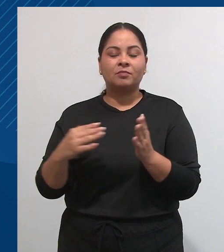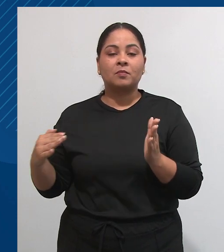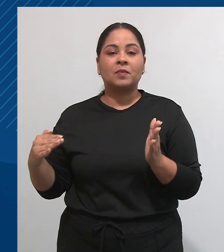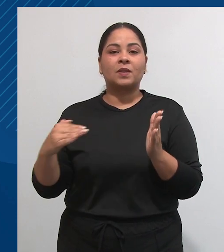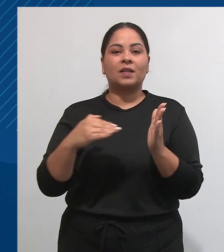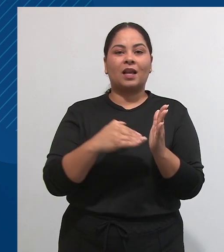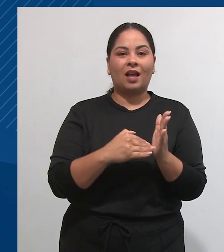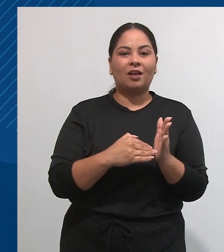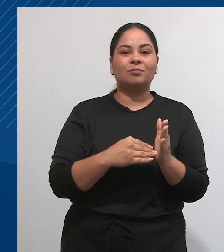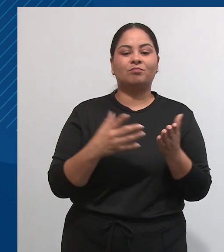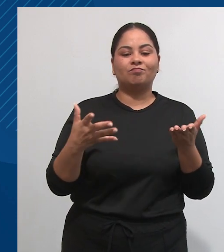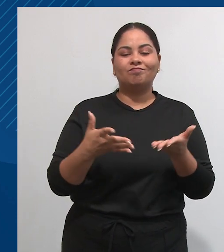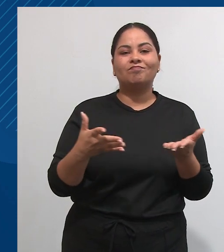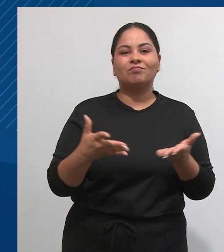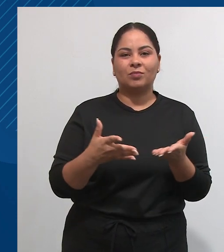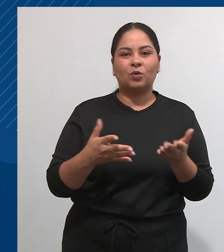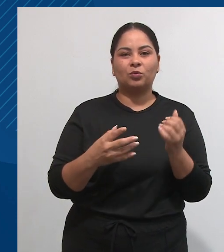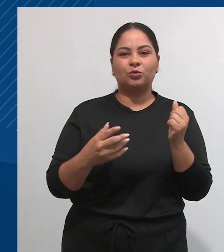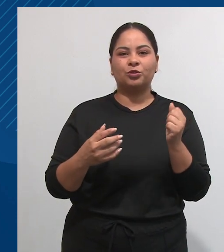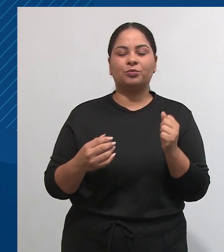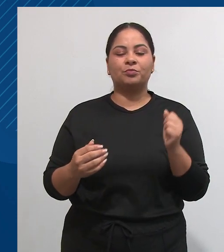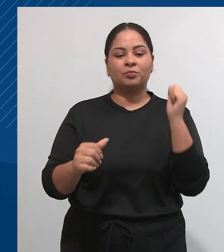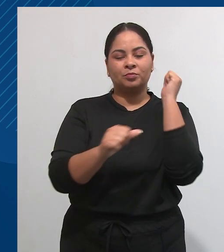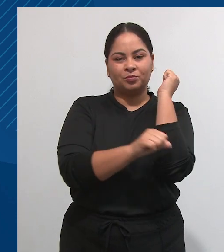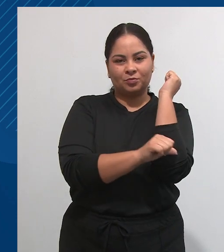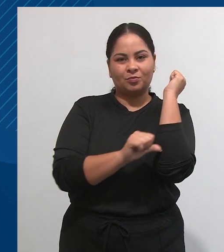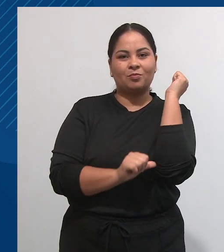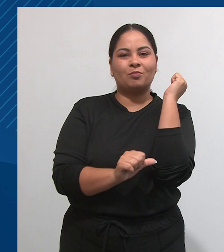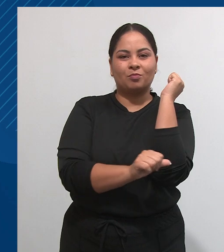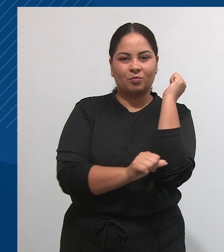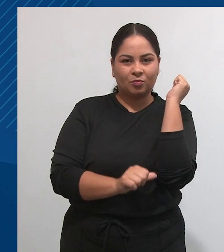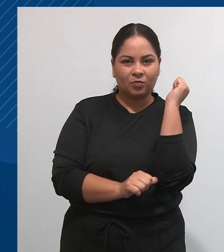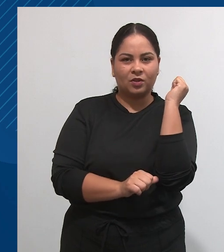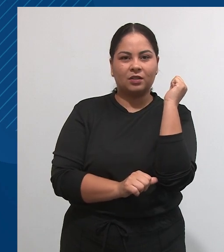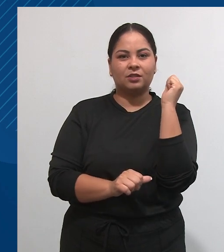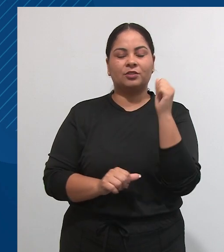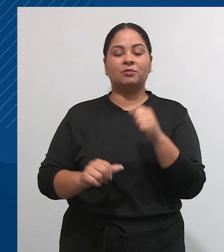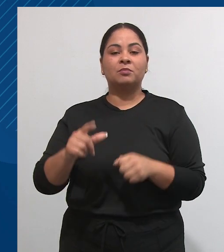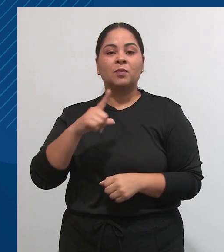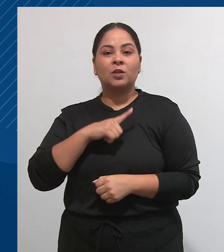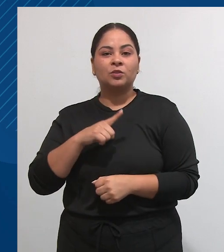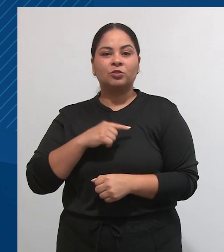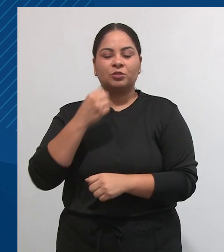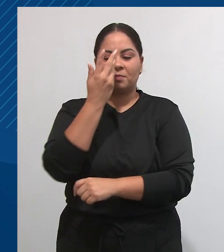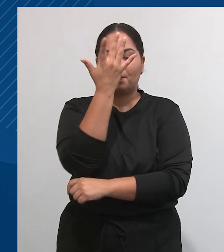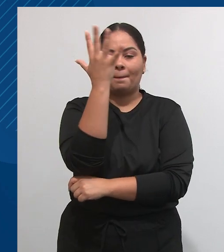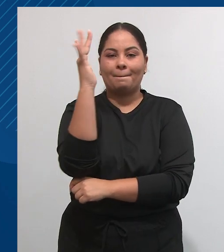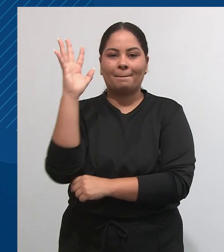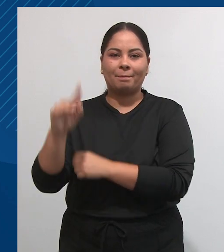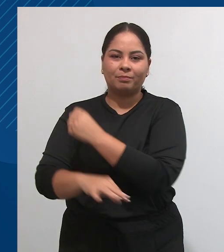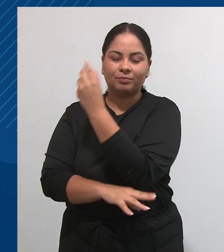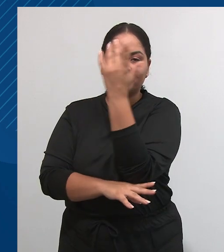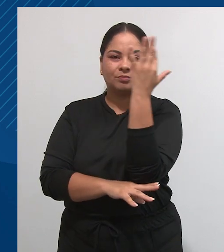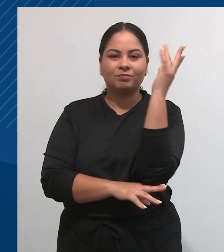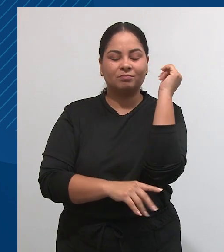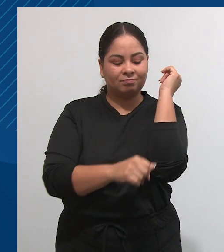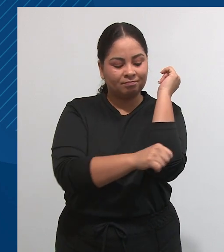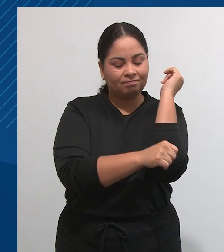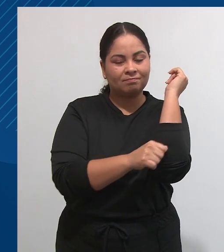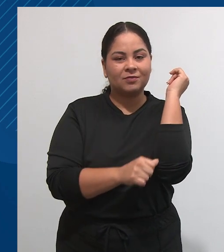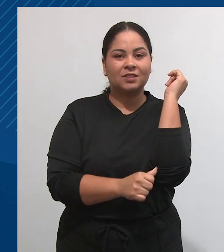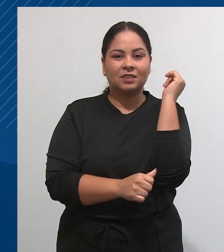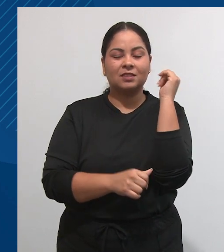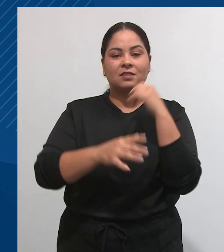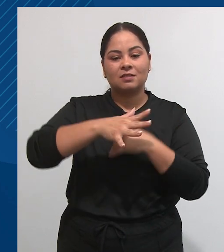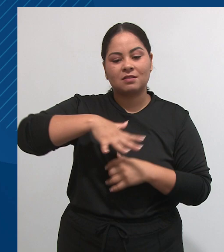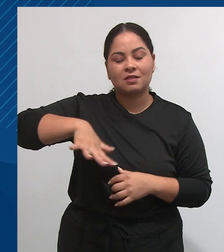decadência da borracha, onde esses seringais foram construídos em cima de terras